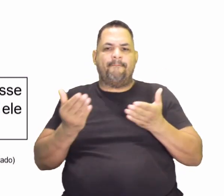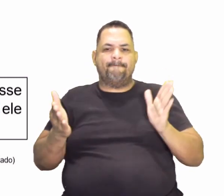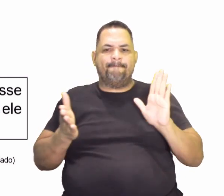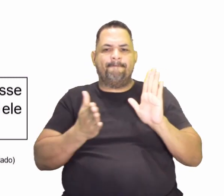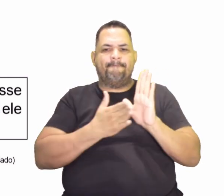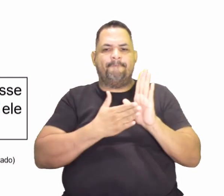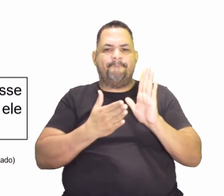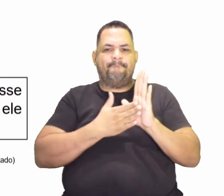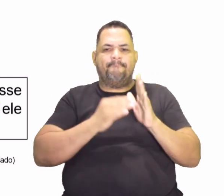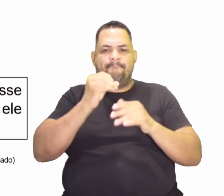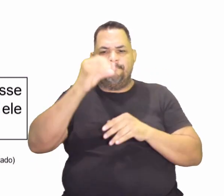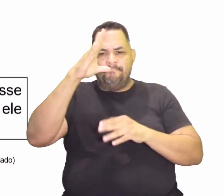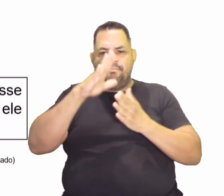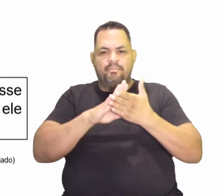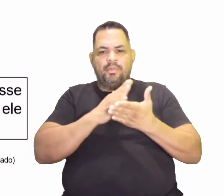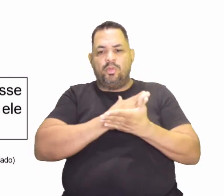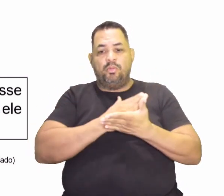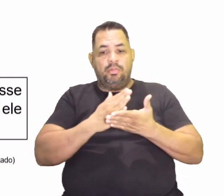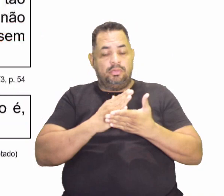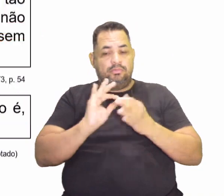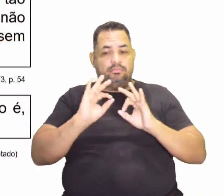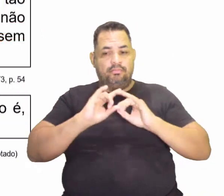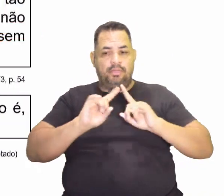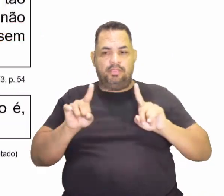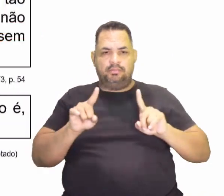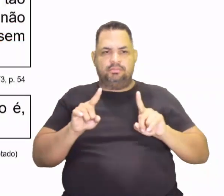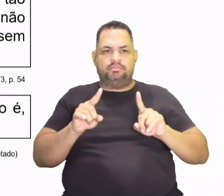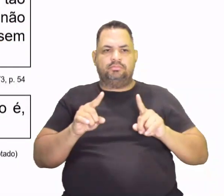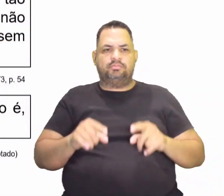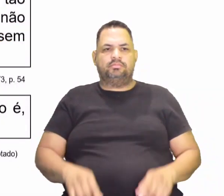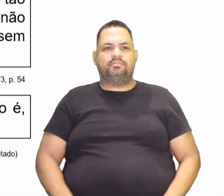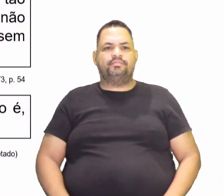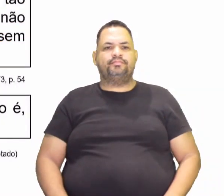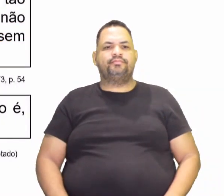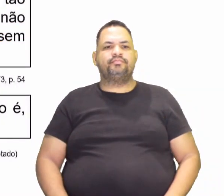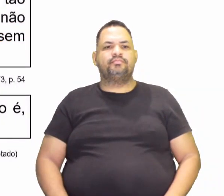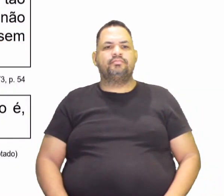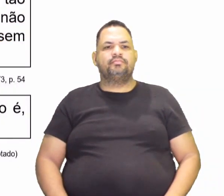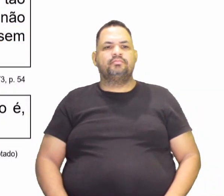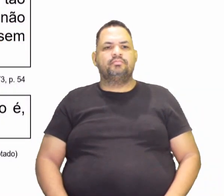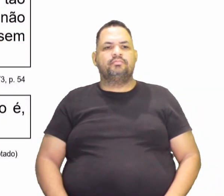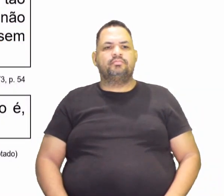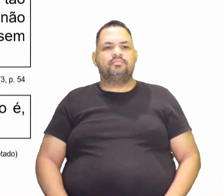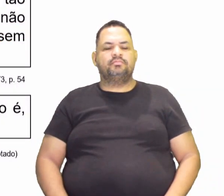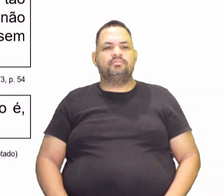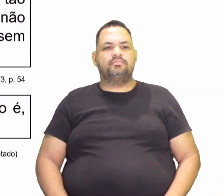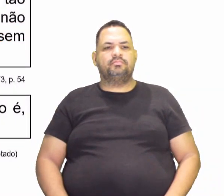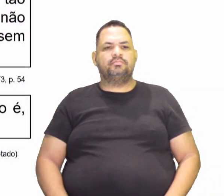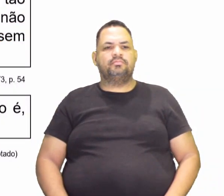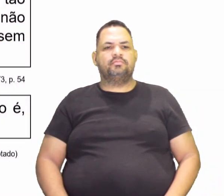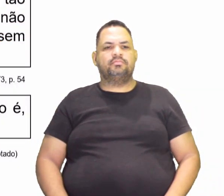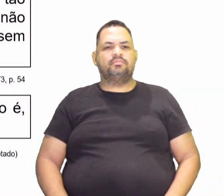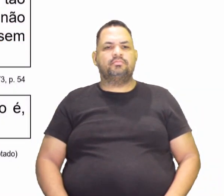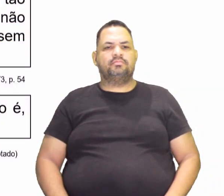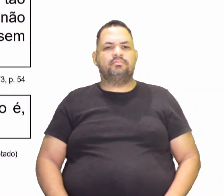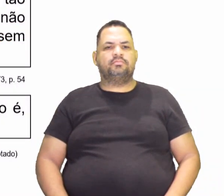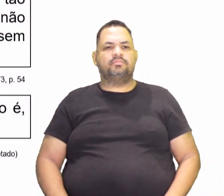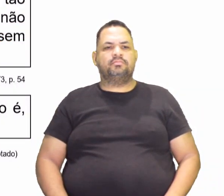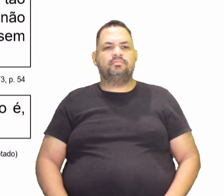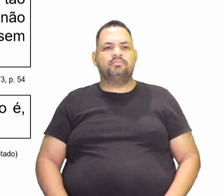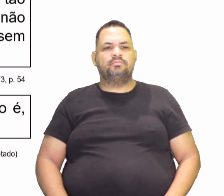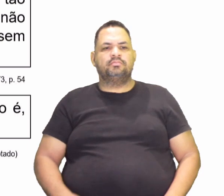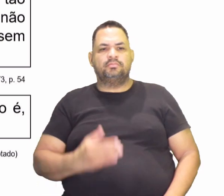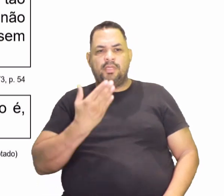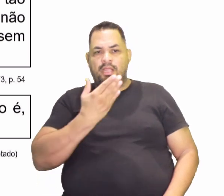conhecimento. Pode até dar abertura. Então, vamos lá. A partir daí, gente, ó, cogito